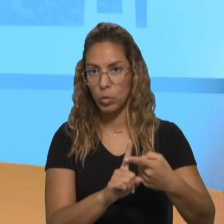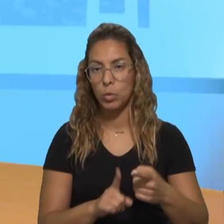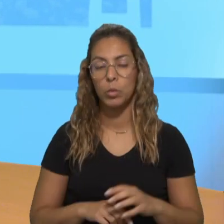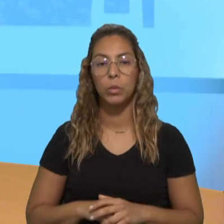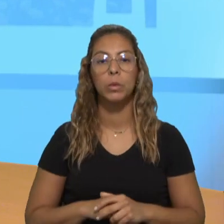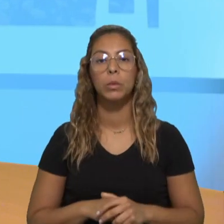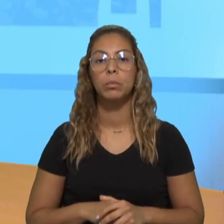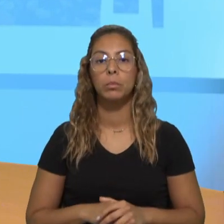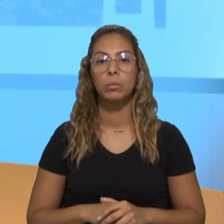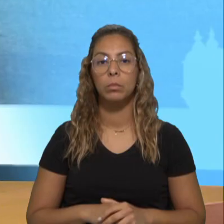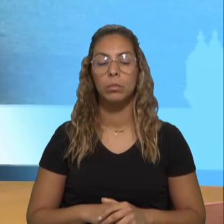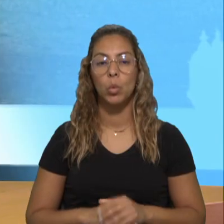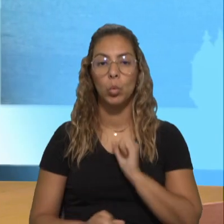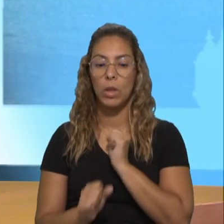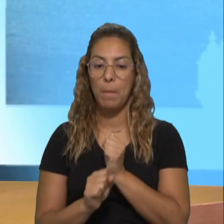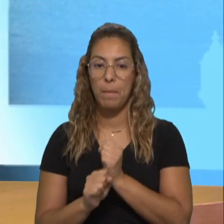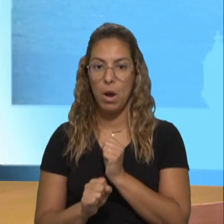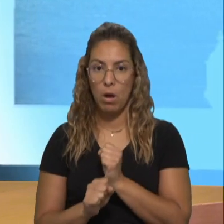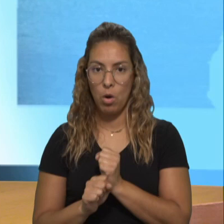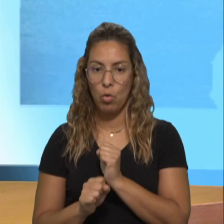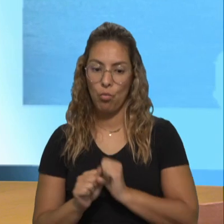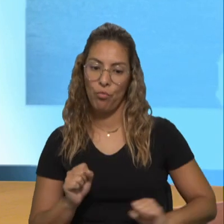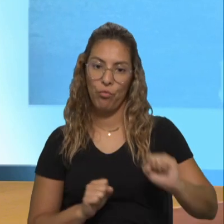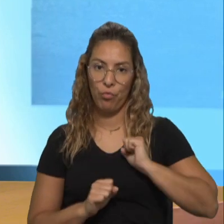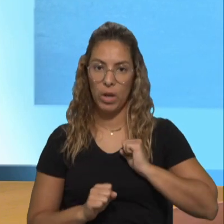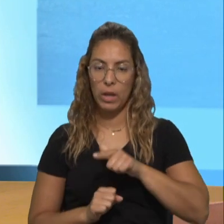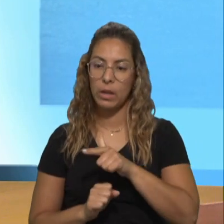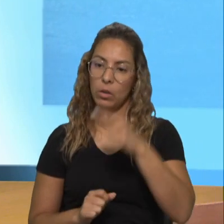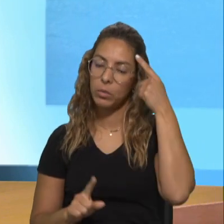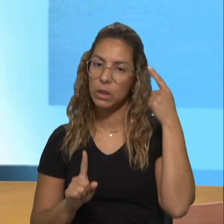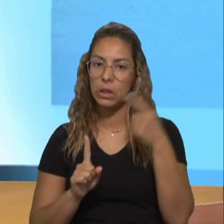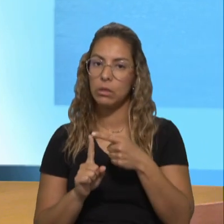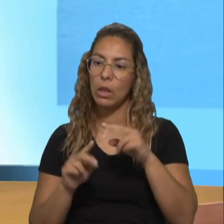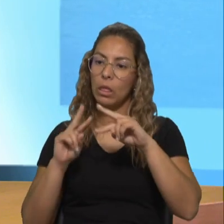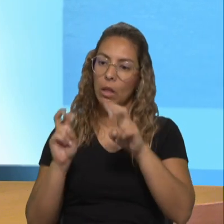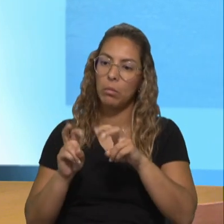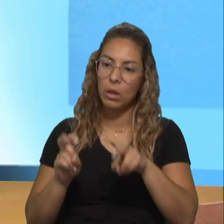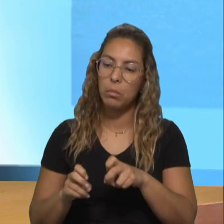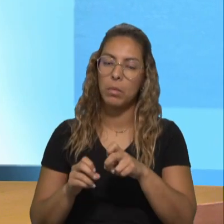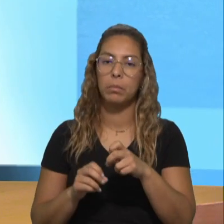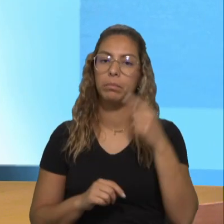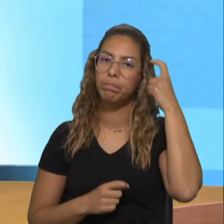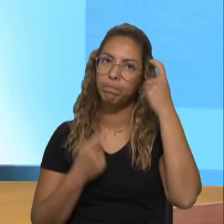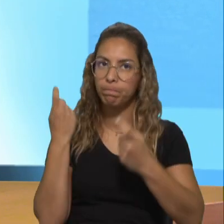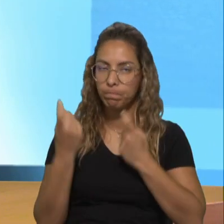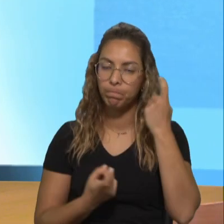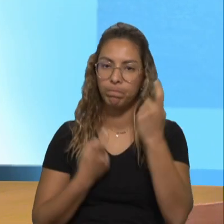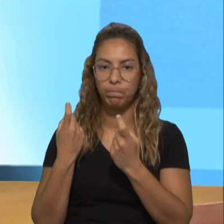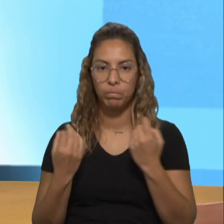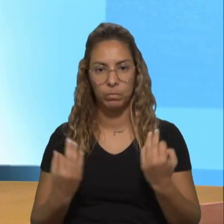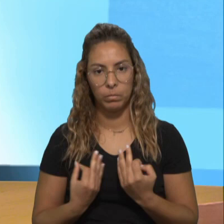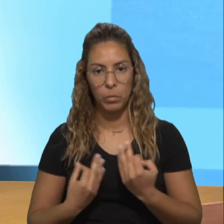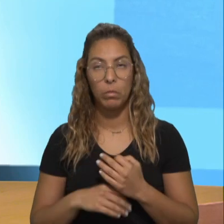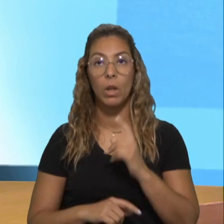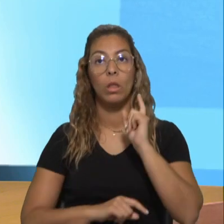o nosso trabalho resume-se muito a desenvolver um tema, uma reflexão sobre um tema, que